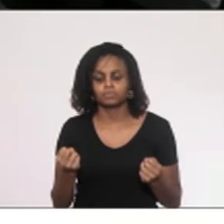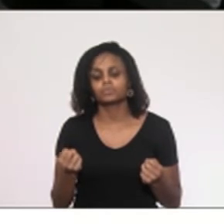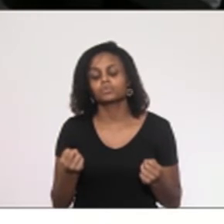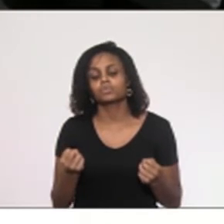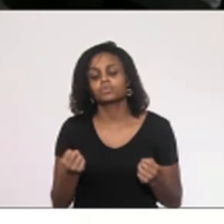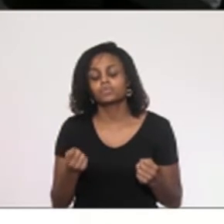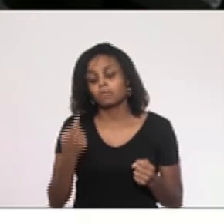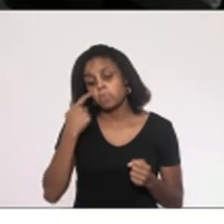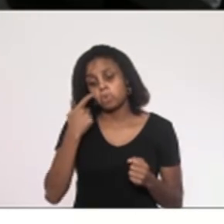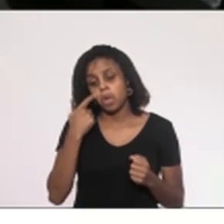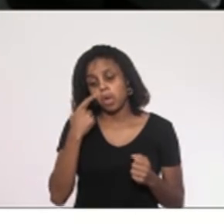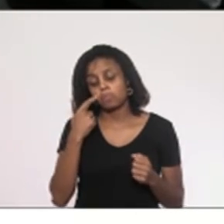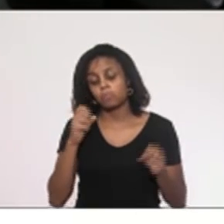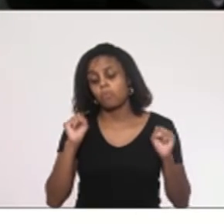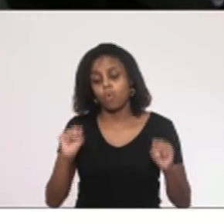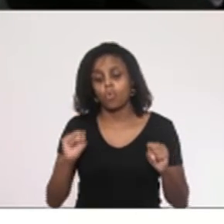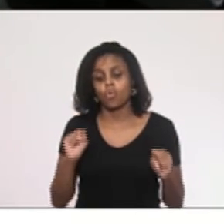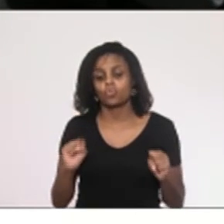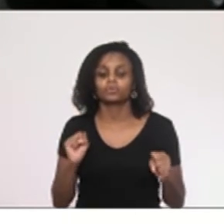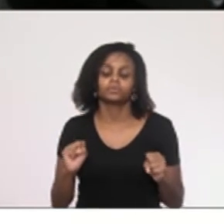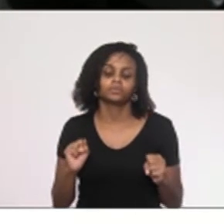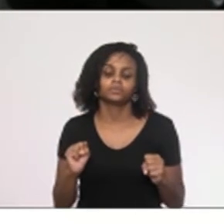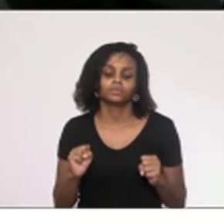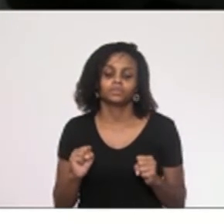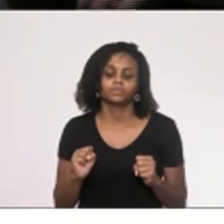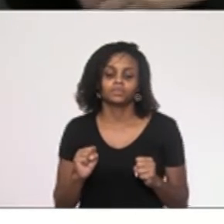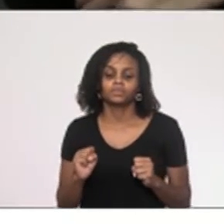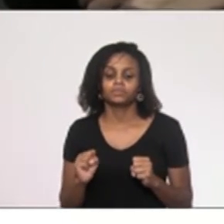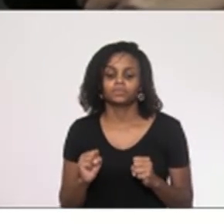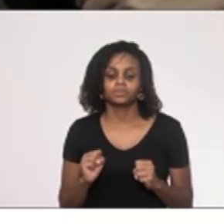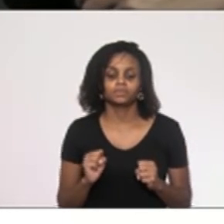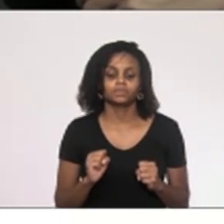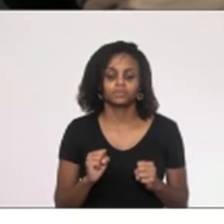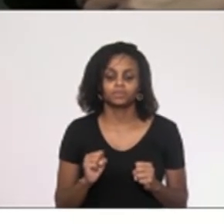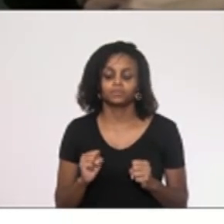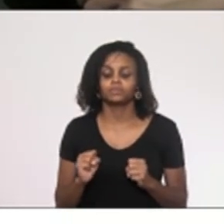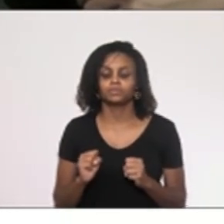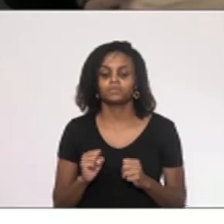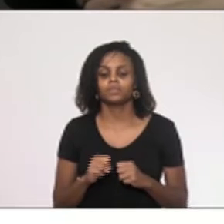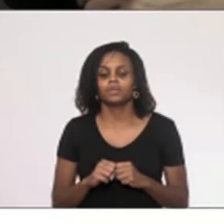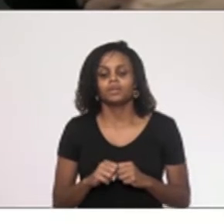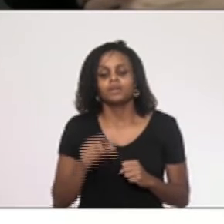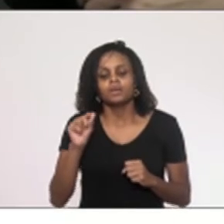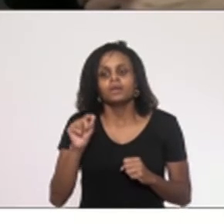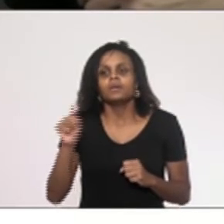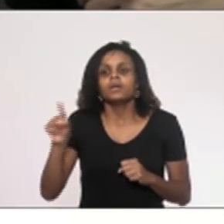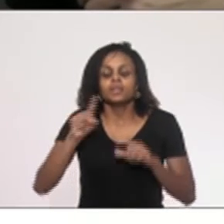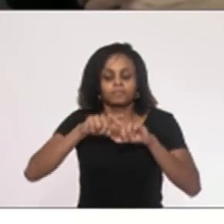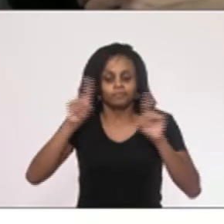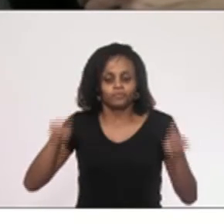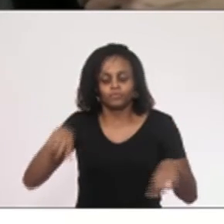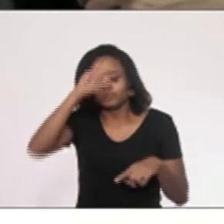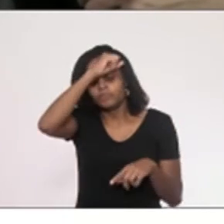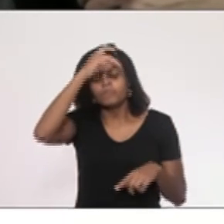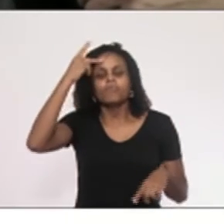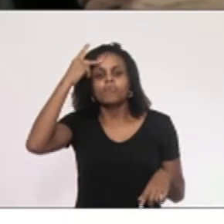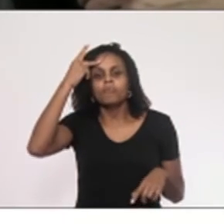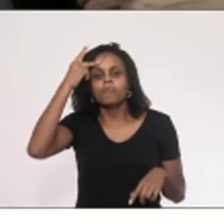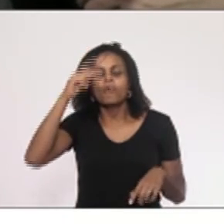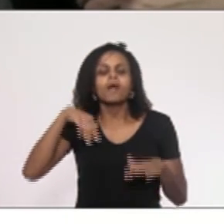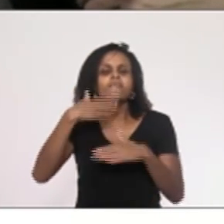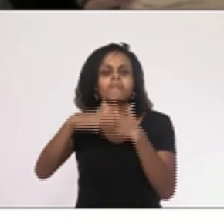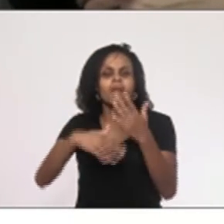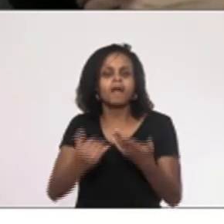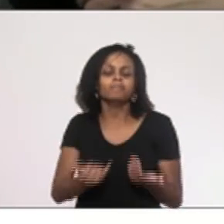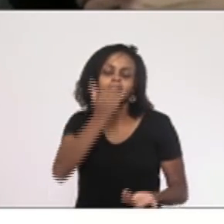possibilidade, dando a possibilidade de que os servidores sejam, ao fim,